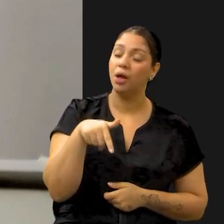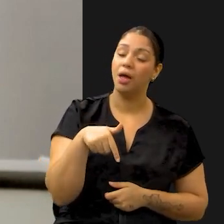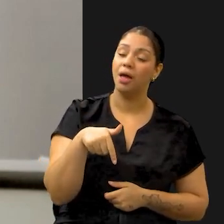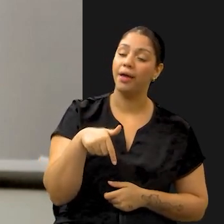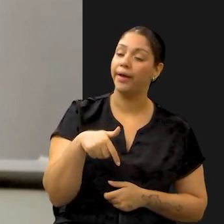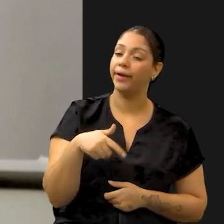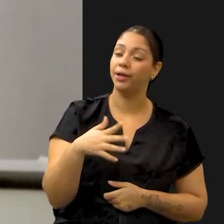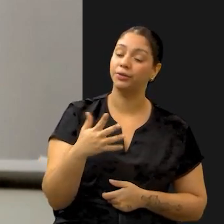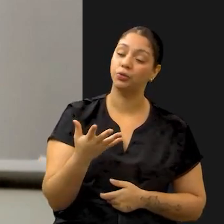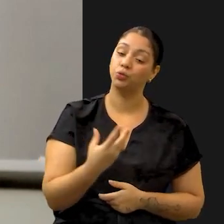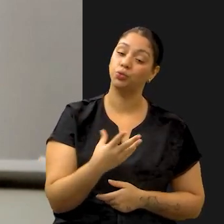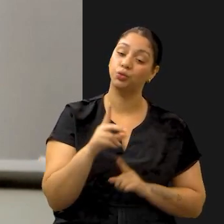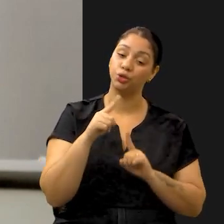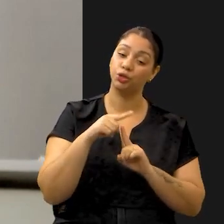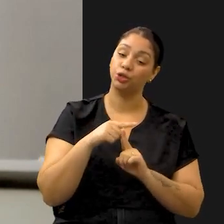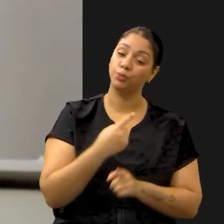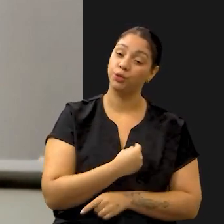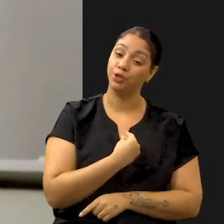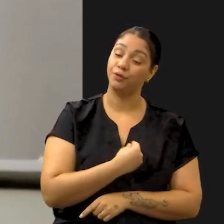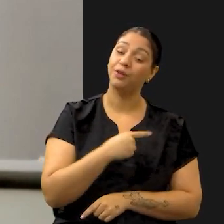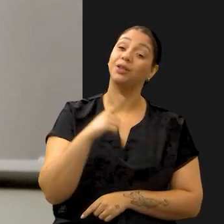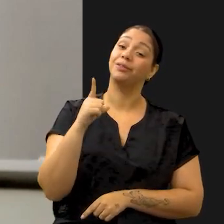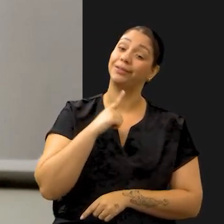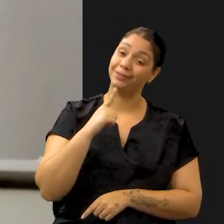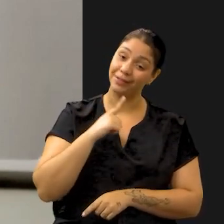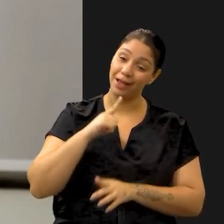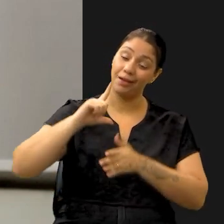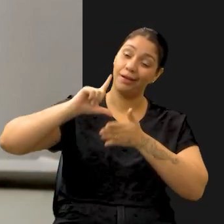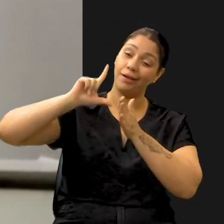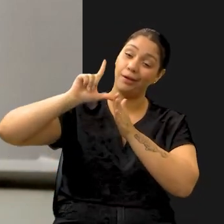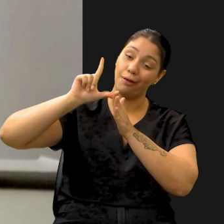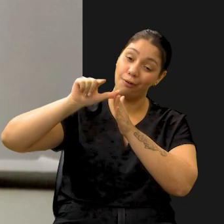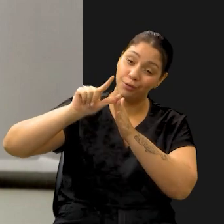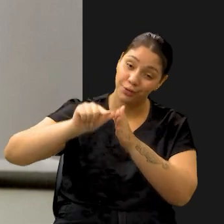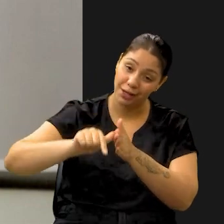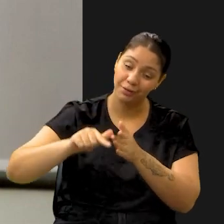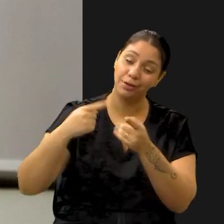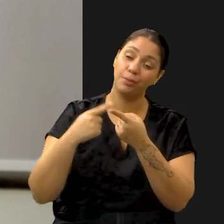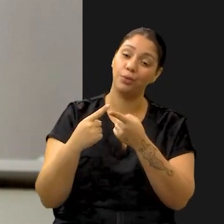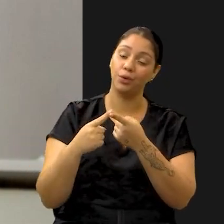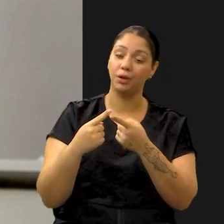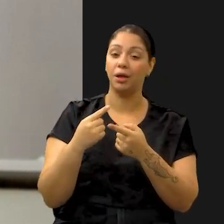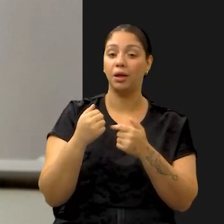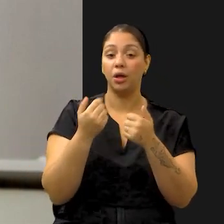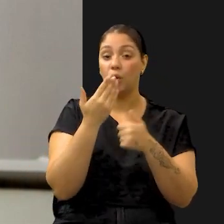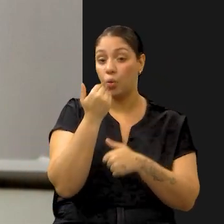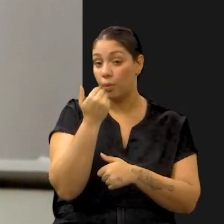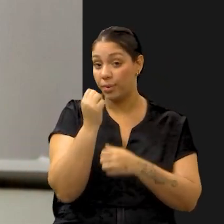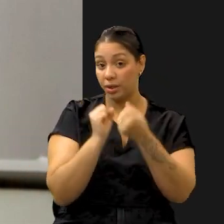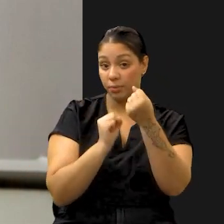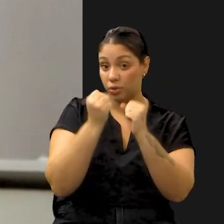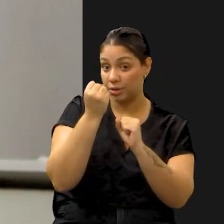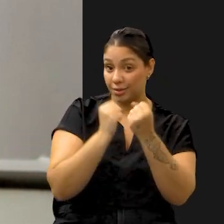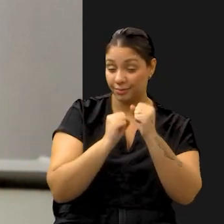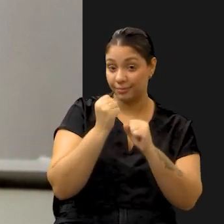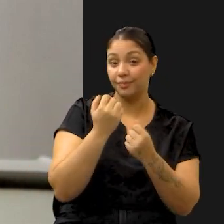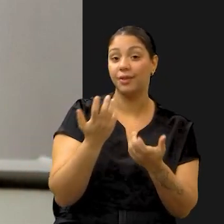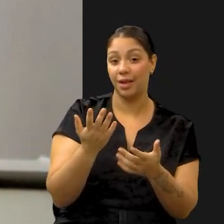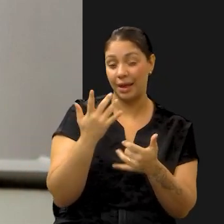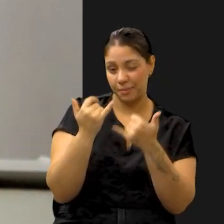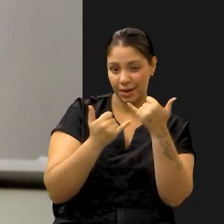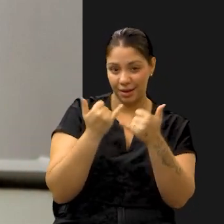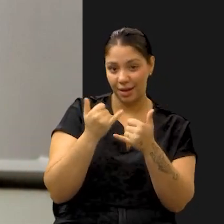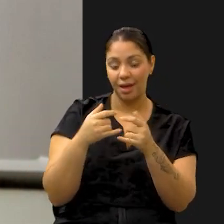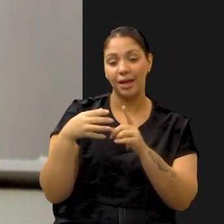moderno, ele acaba tendo um custo. A gente acaba dependendo, né, de alimentos ultraprocessados que já são prontos. Então, até por isso